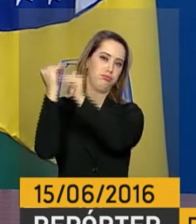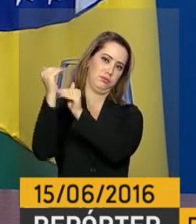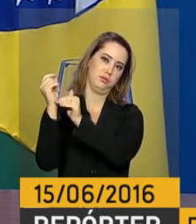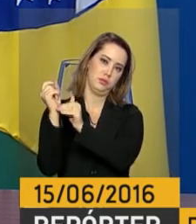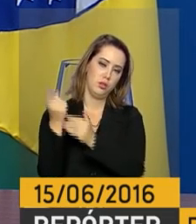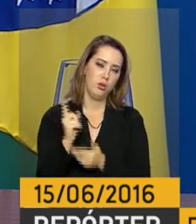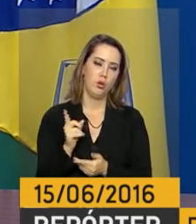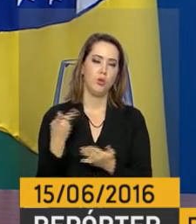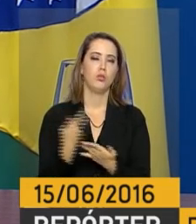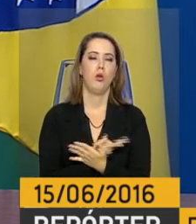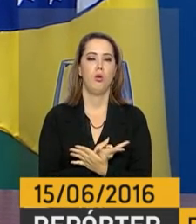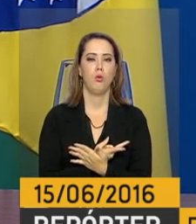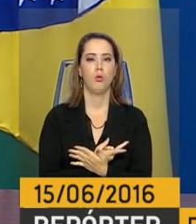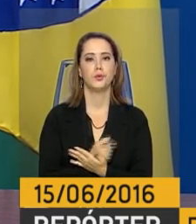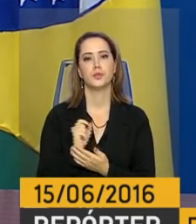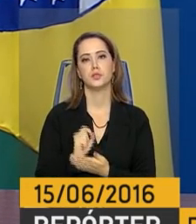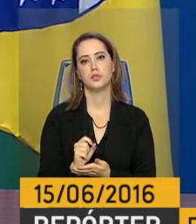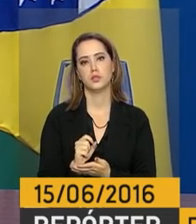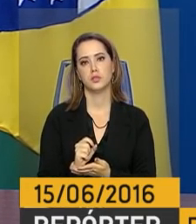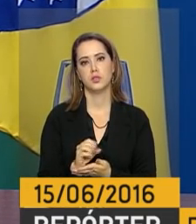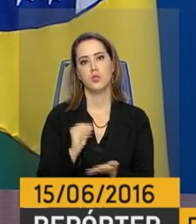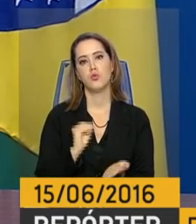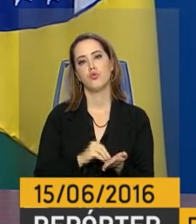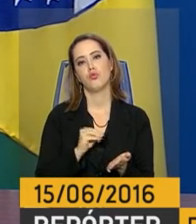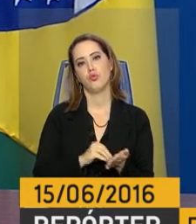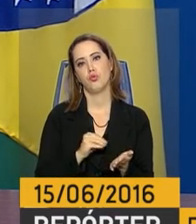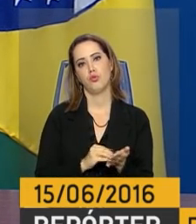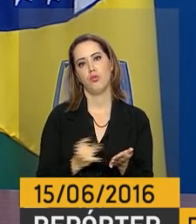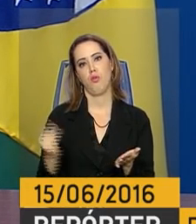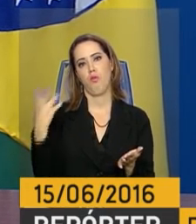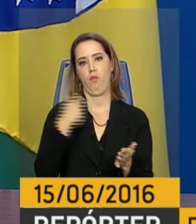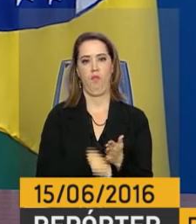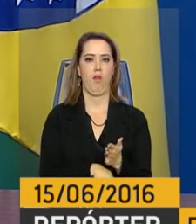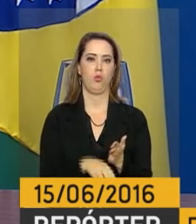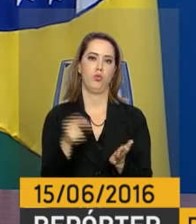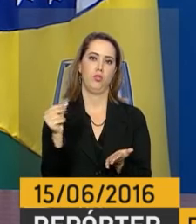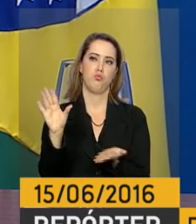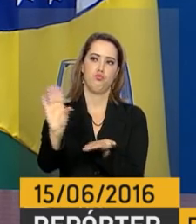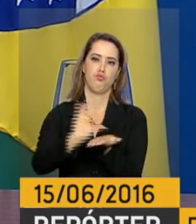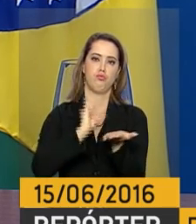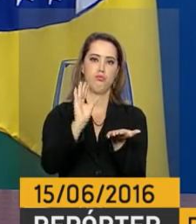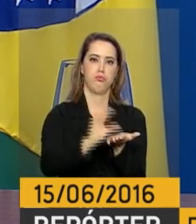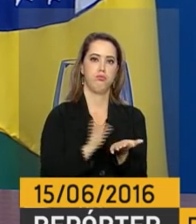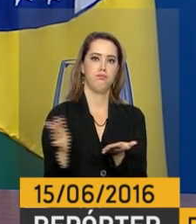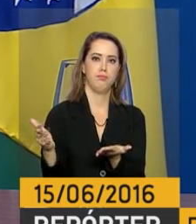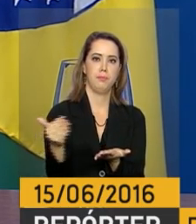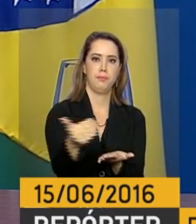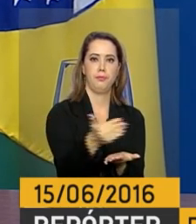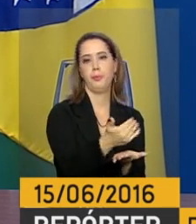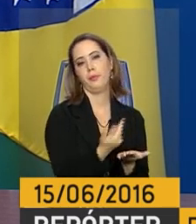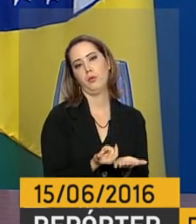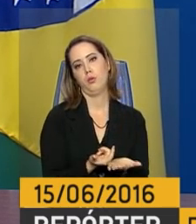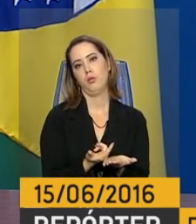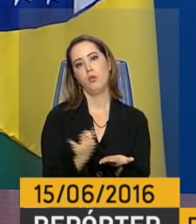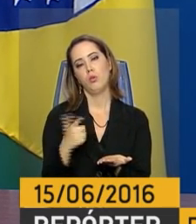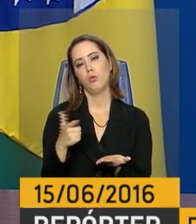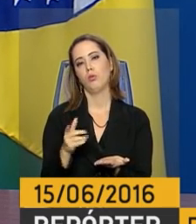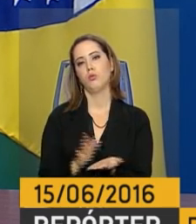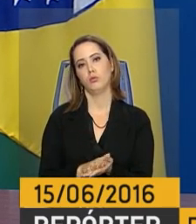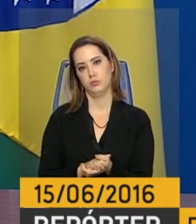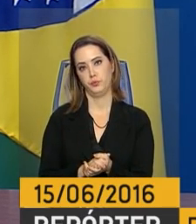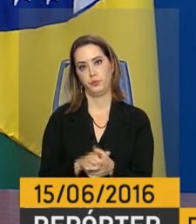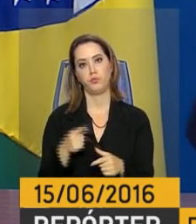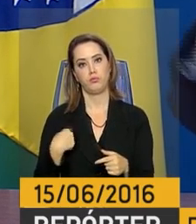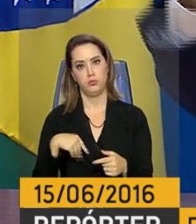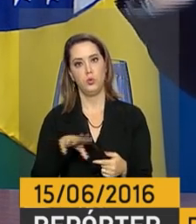não foi resultado de falta de tributação. Muito pelo contrário, a tributação brasileira com percentual do